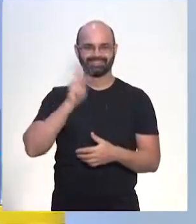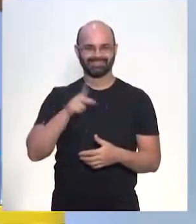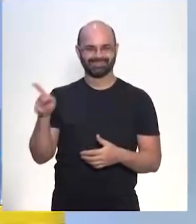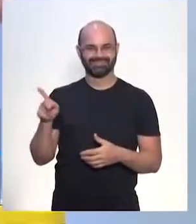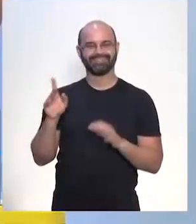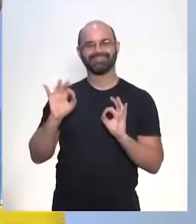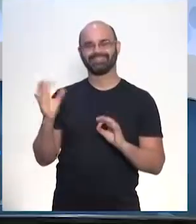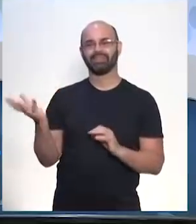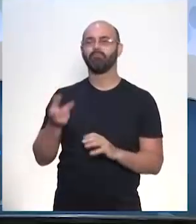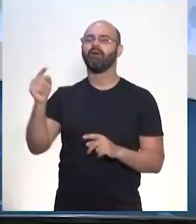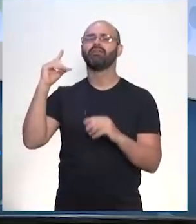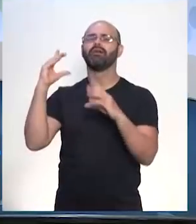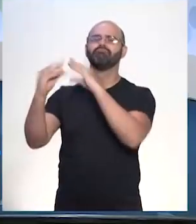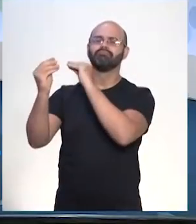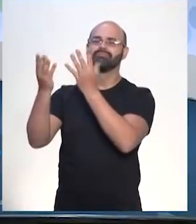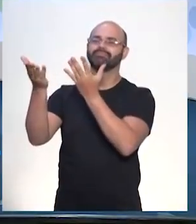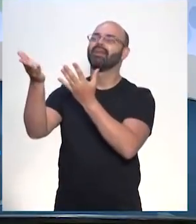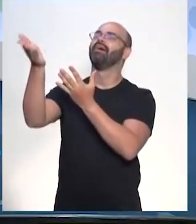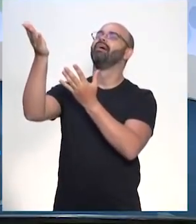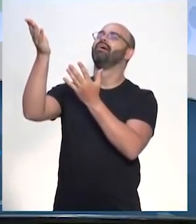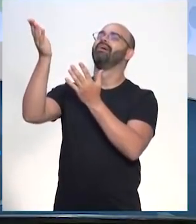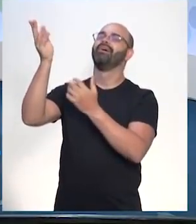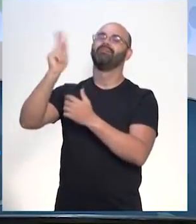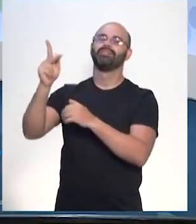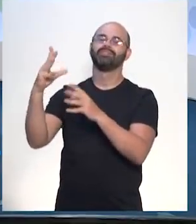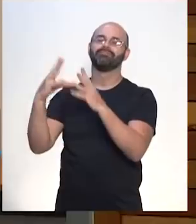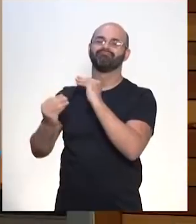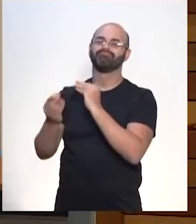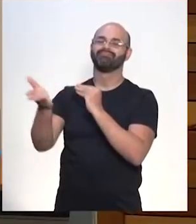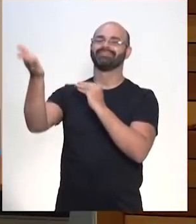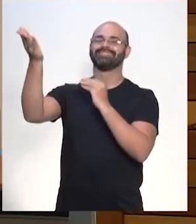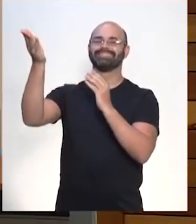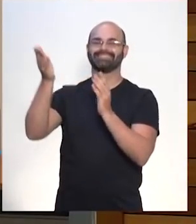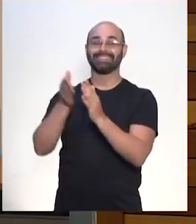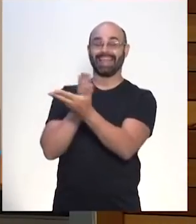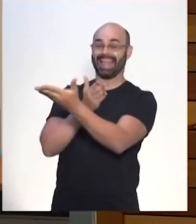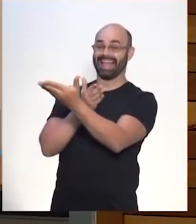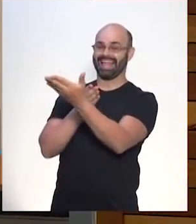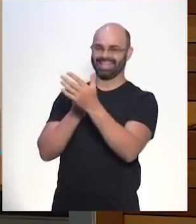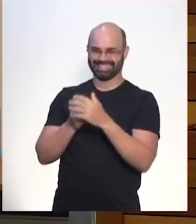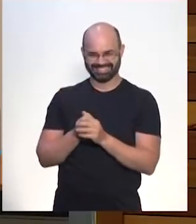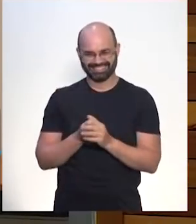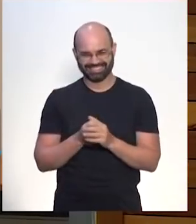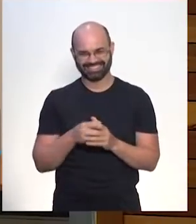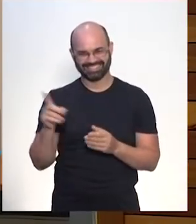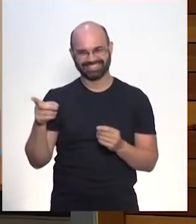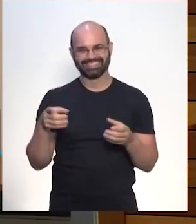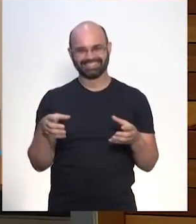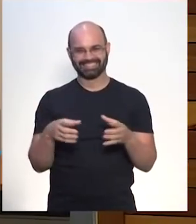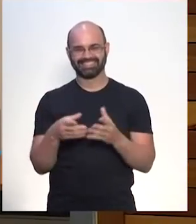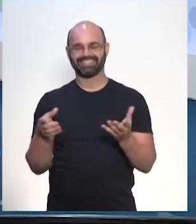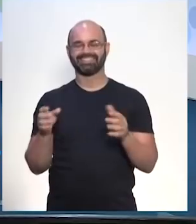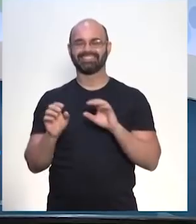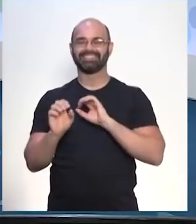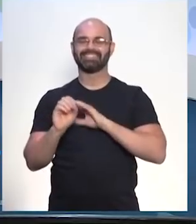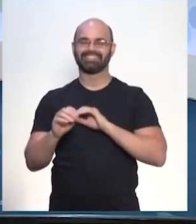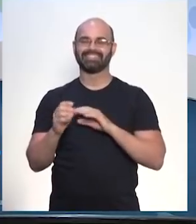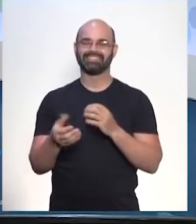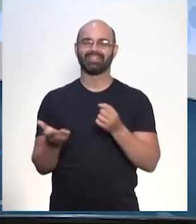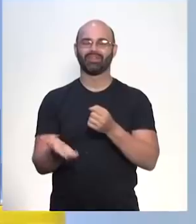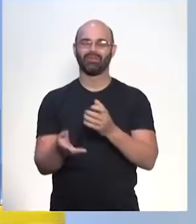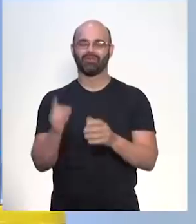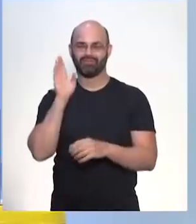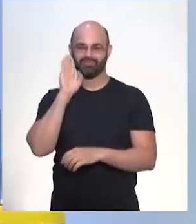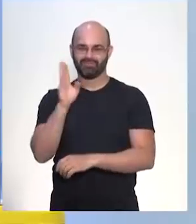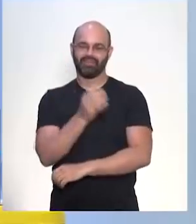com a gente. Correu! Corre verdade, não! nós somos É que ele não visitados, dá todo aula mundo para o visitando a gente ensino hoje. fundamental, né? É O verdade. Jonas, o mais quietinho,